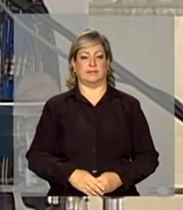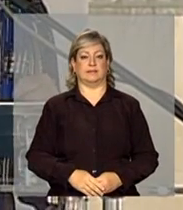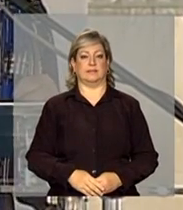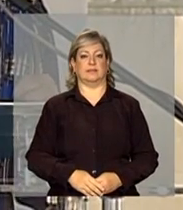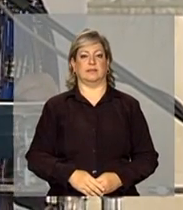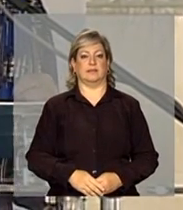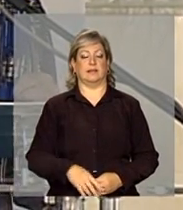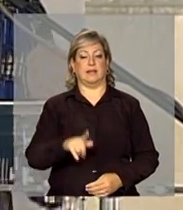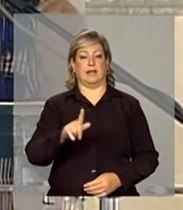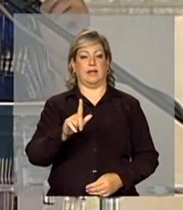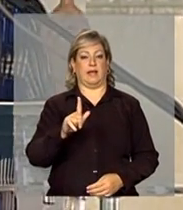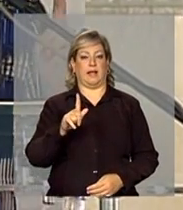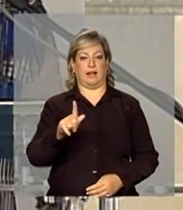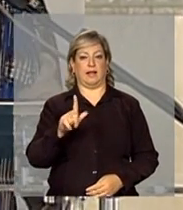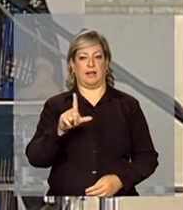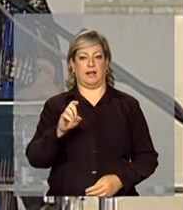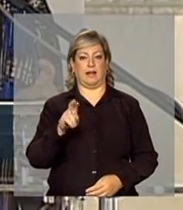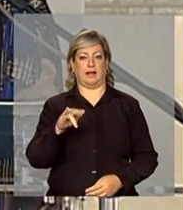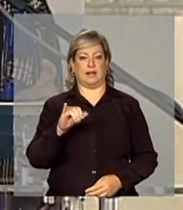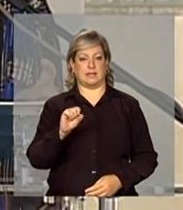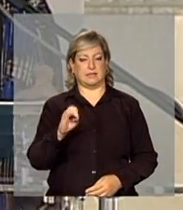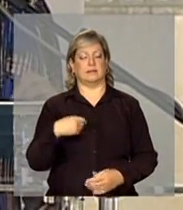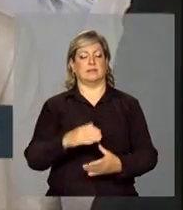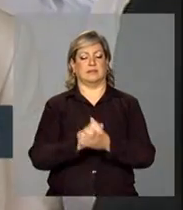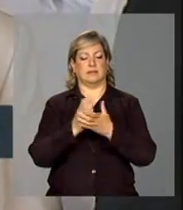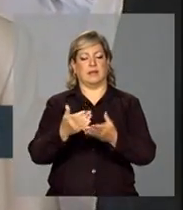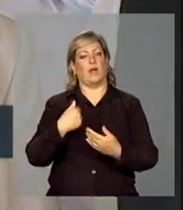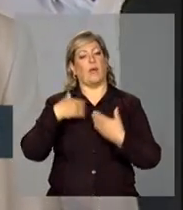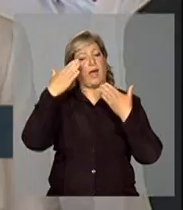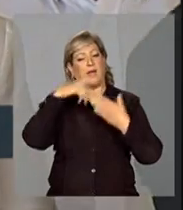Eu, em nome da Gleice, agradeço as palmas.